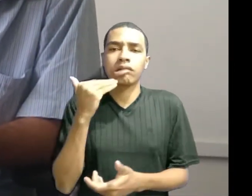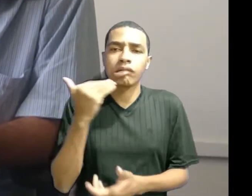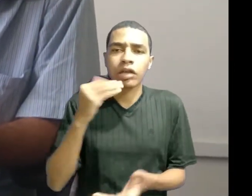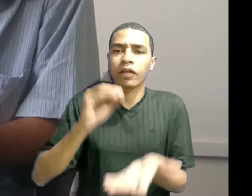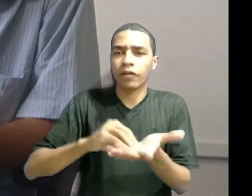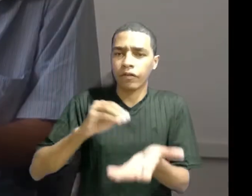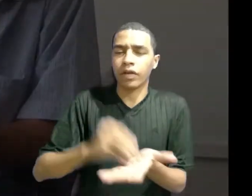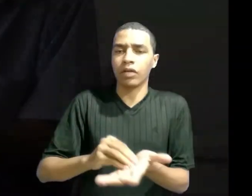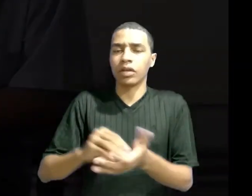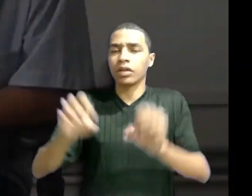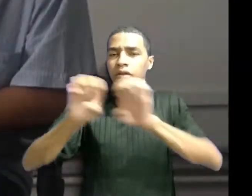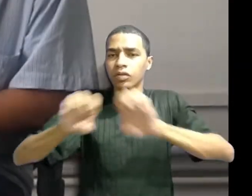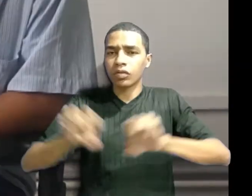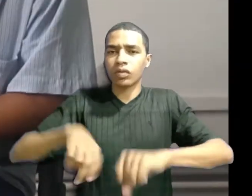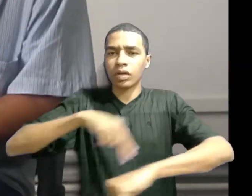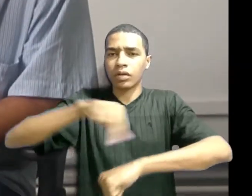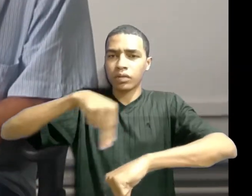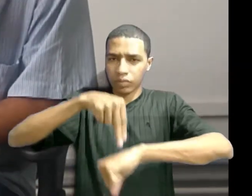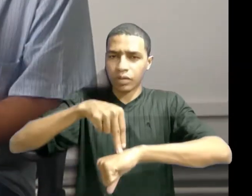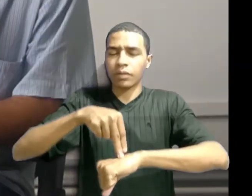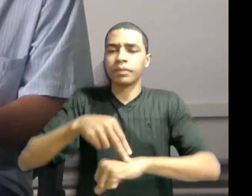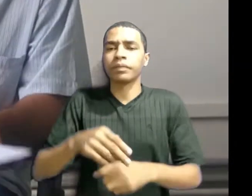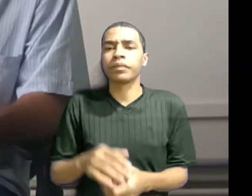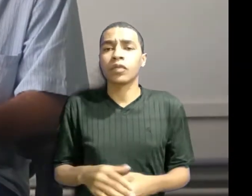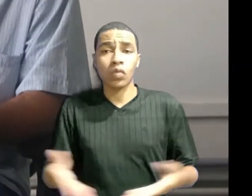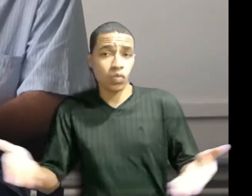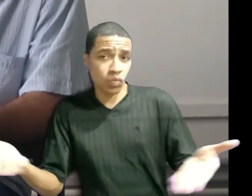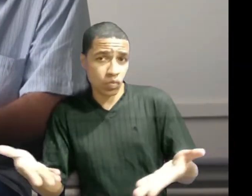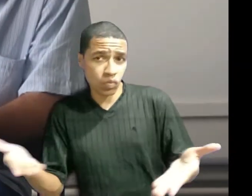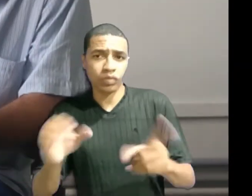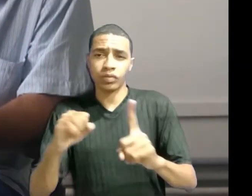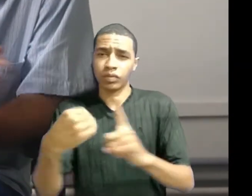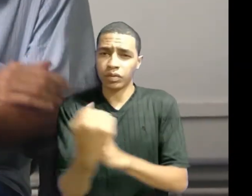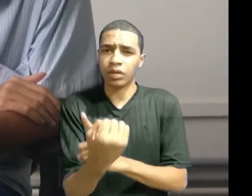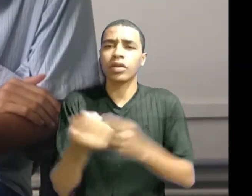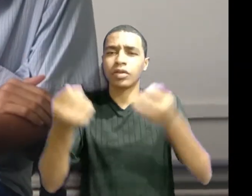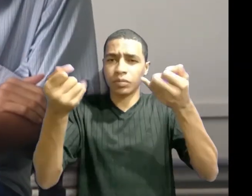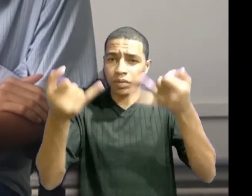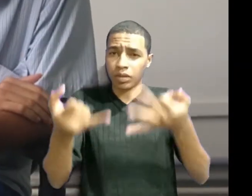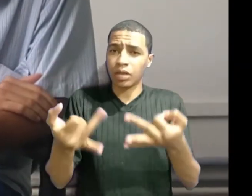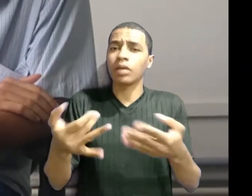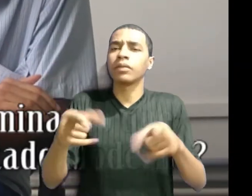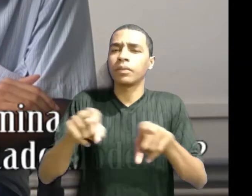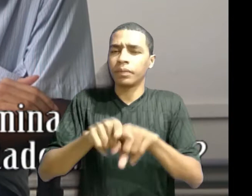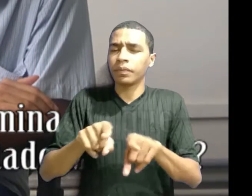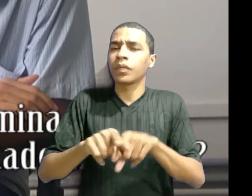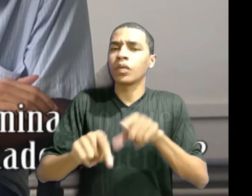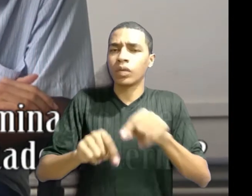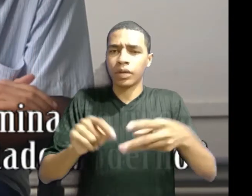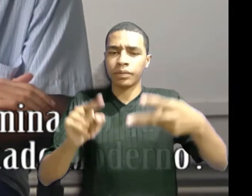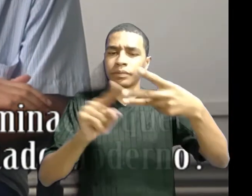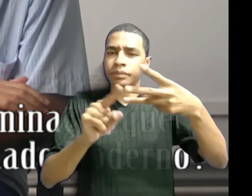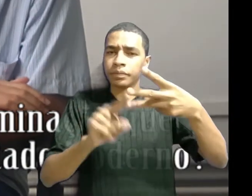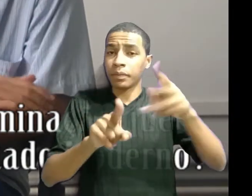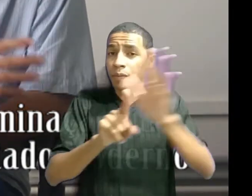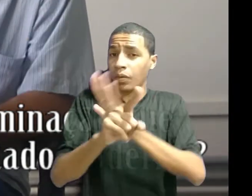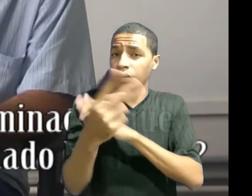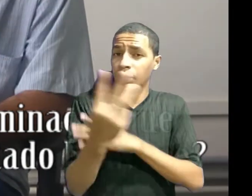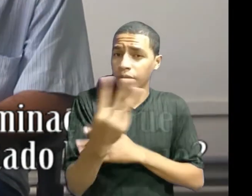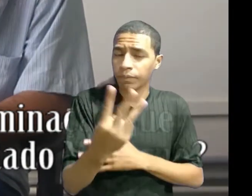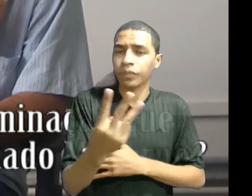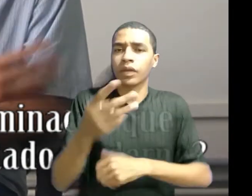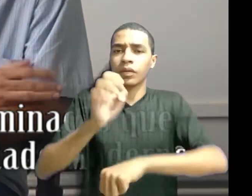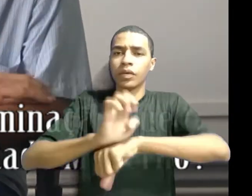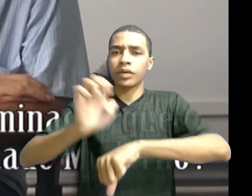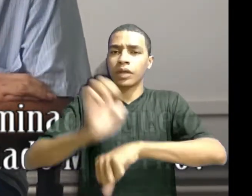racional do Estado moderno, né? Na sociedade moderna, e aqui já falando sobre a terceira pergunta, né, o